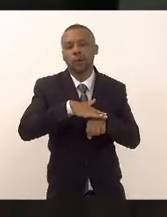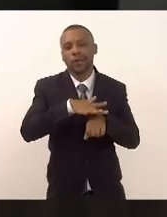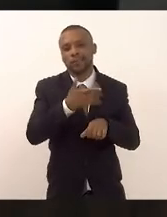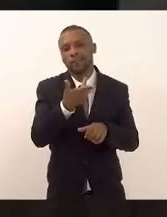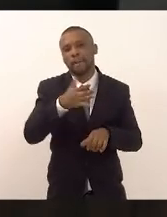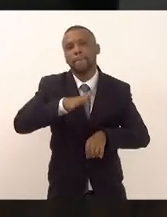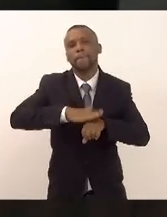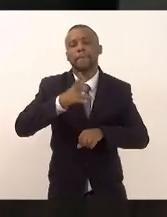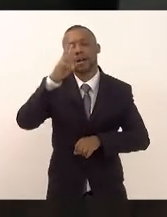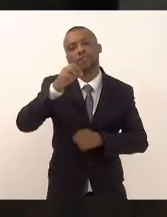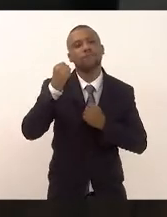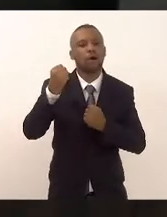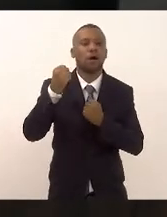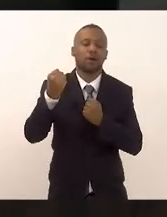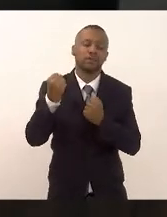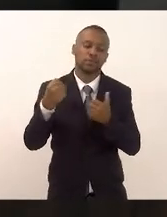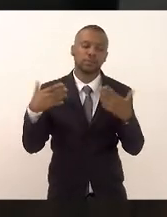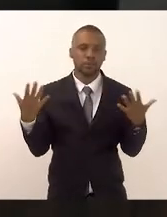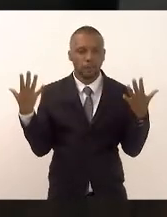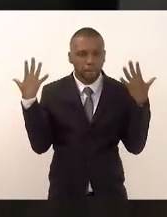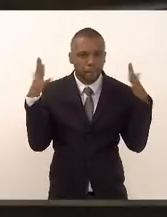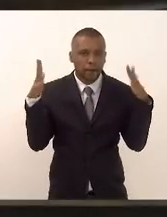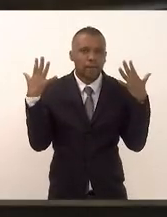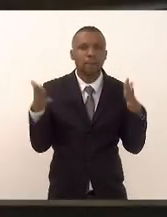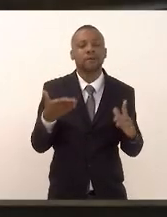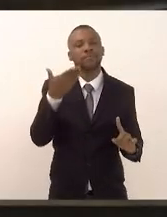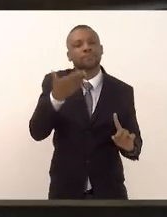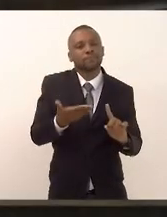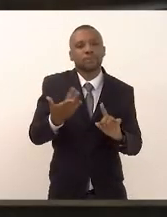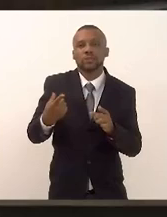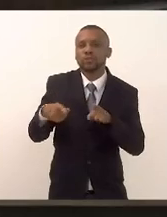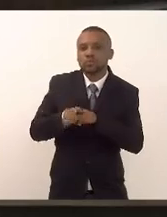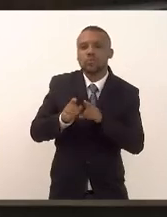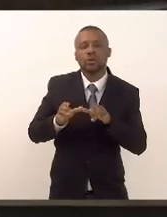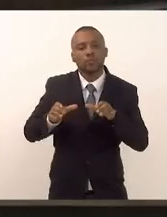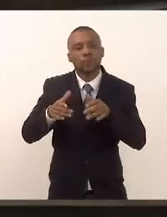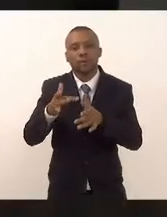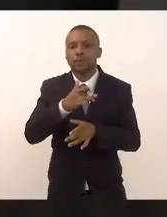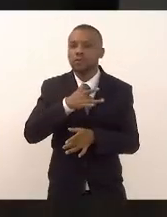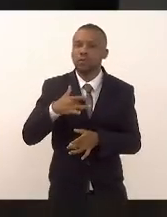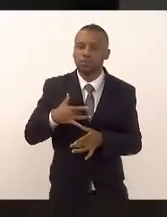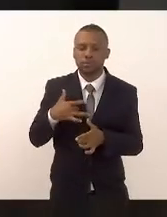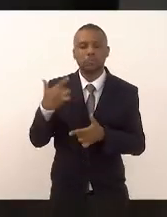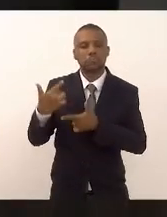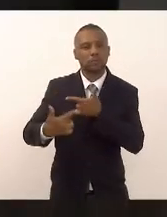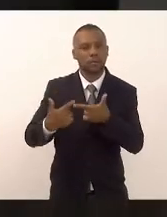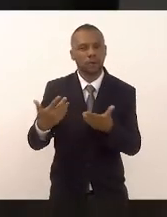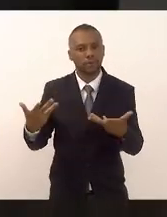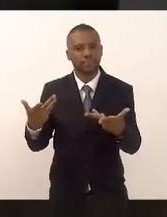parabéns à Vossa Excelência, que foi para a Comissão de Saúde e está fazendo um trabalho brilhante.